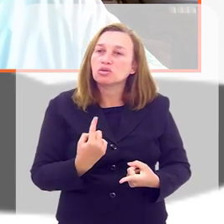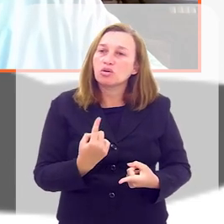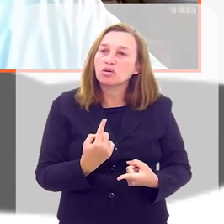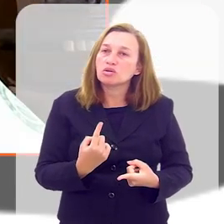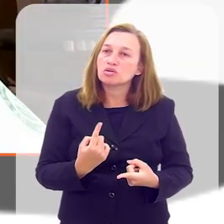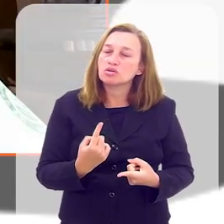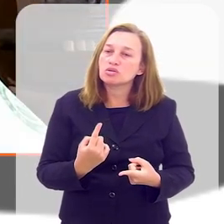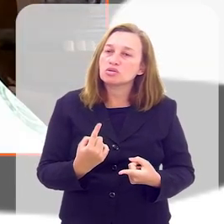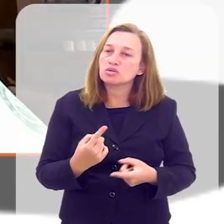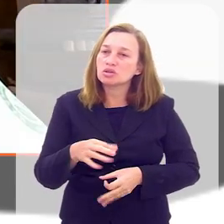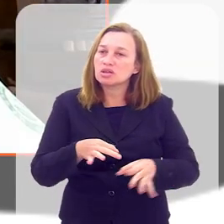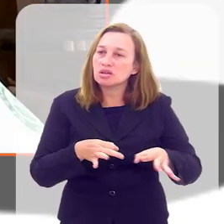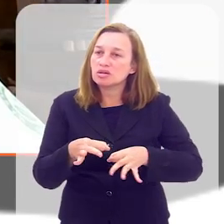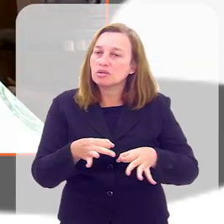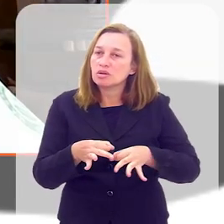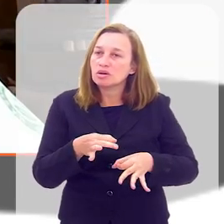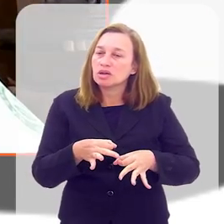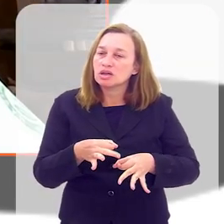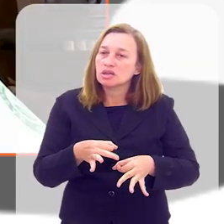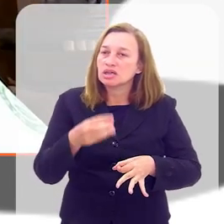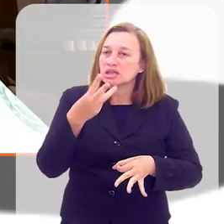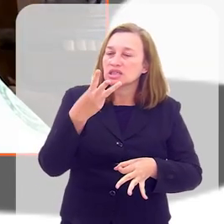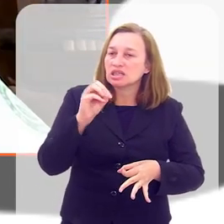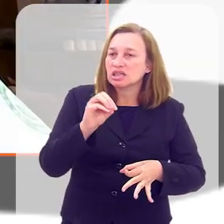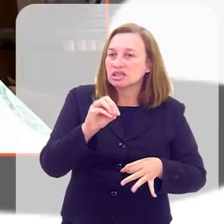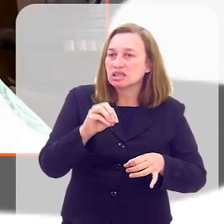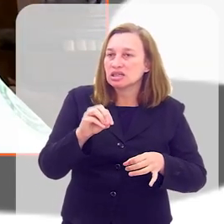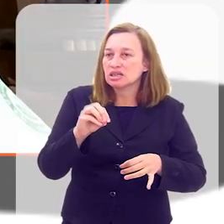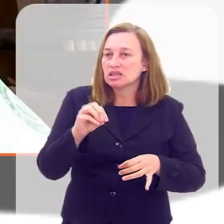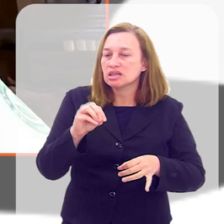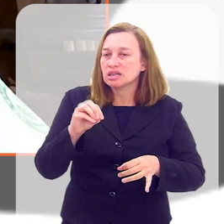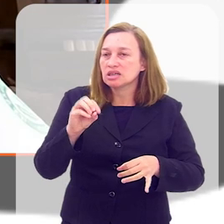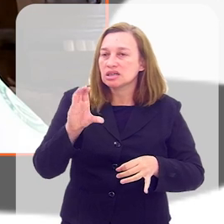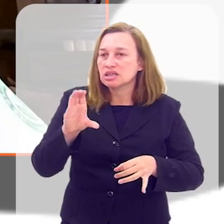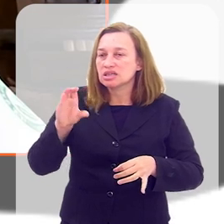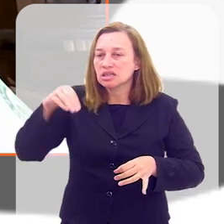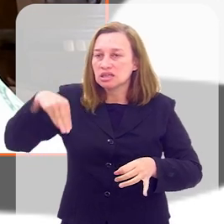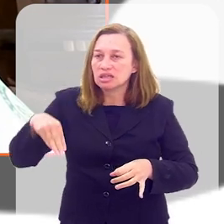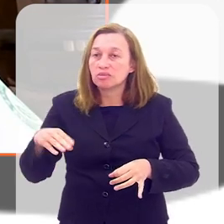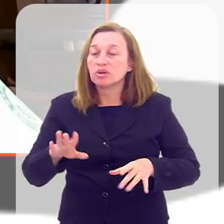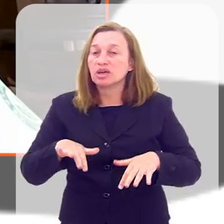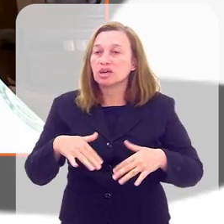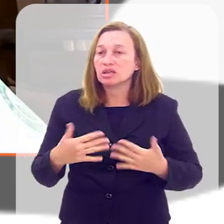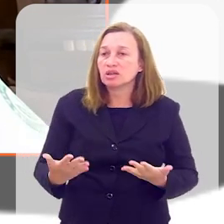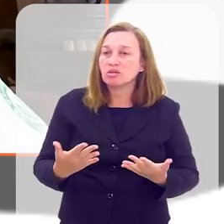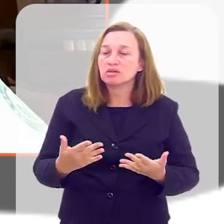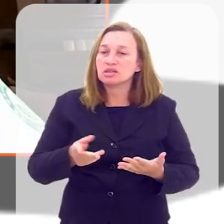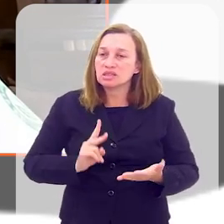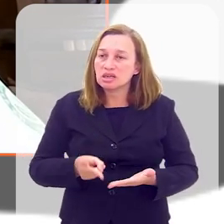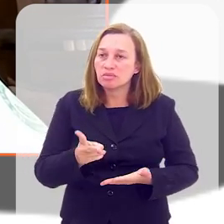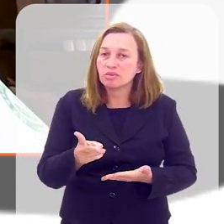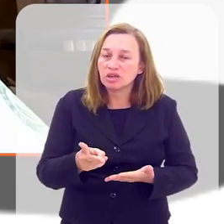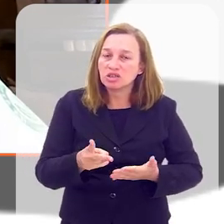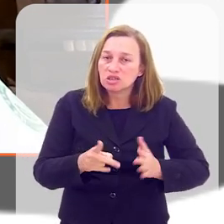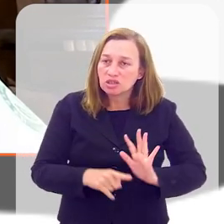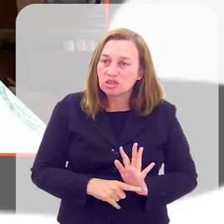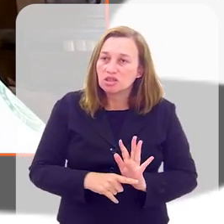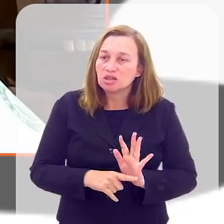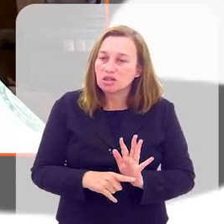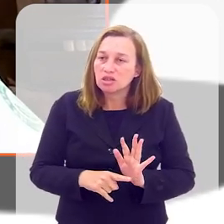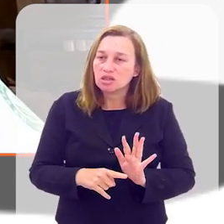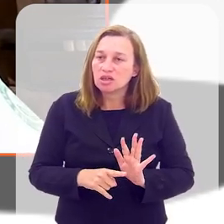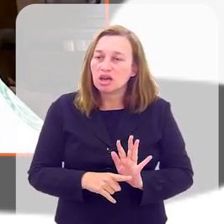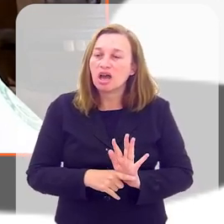a nossa população é de 30 cm então dificilmente a gente sai fora da medida necessária para atender qualquer